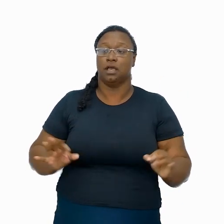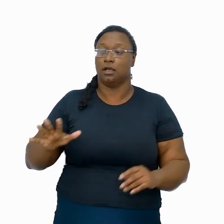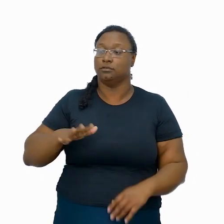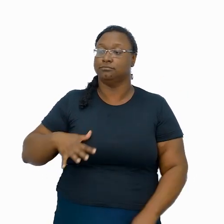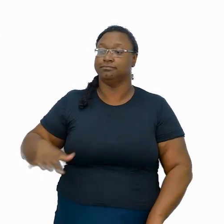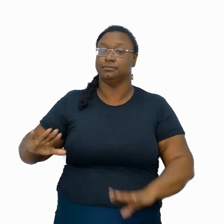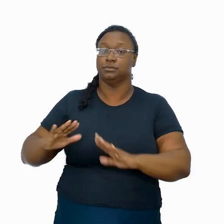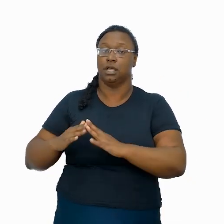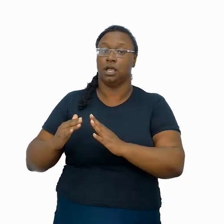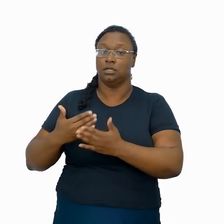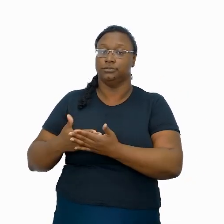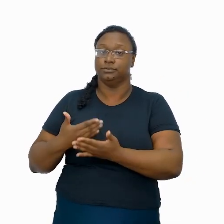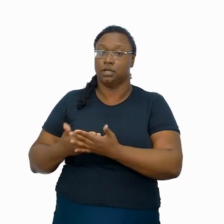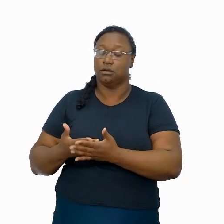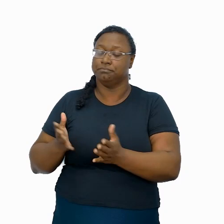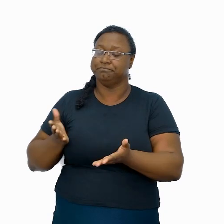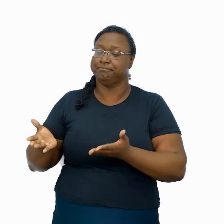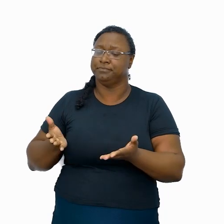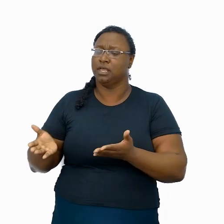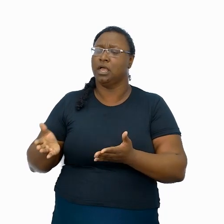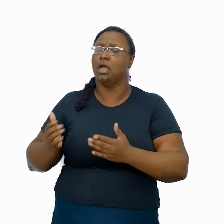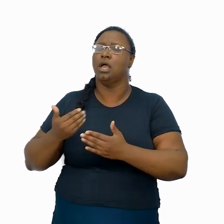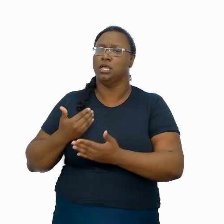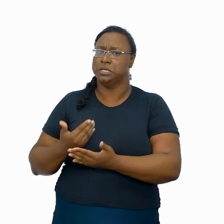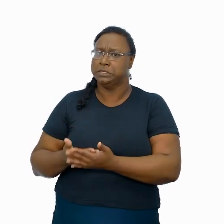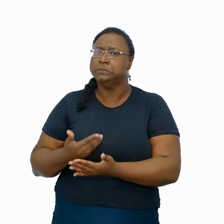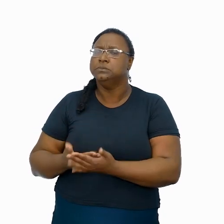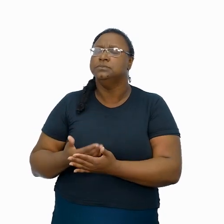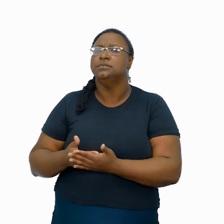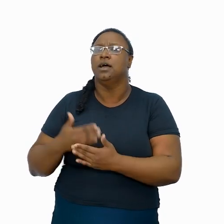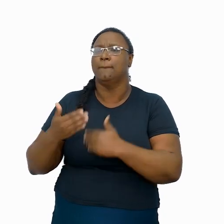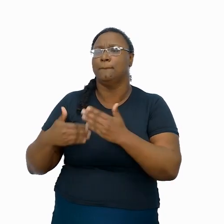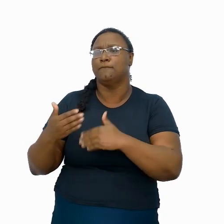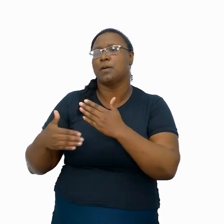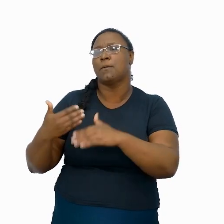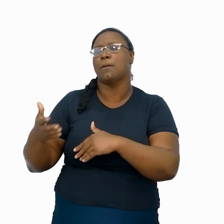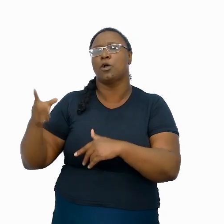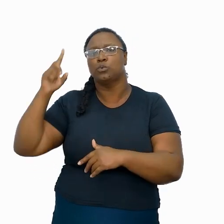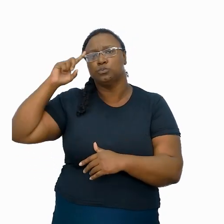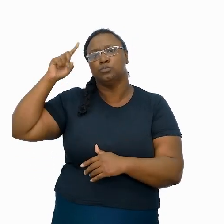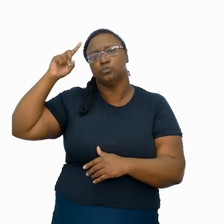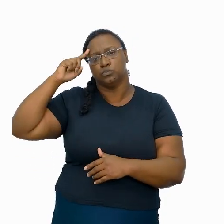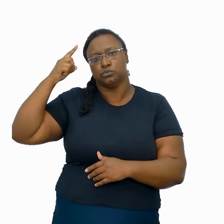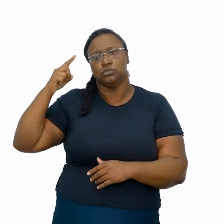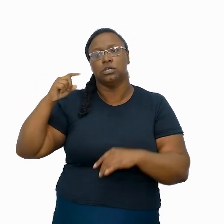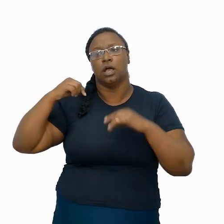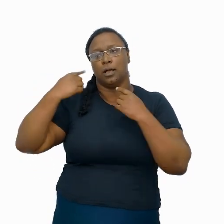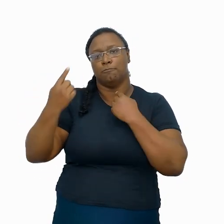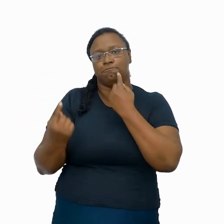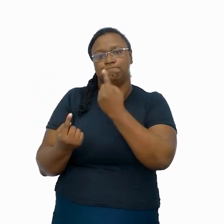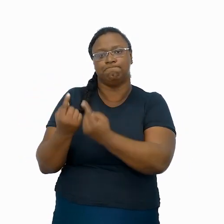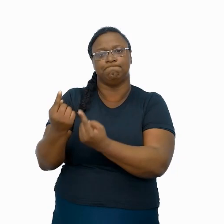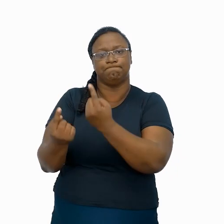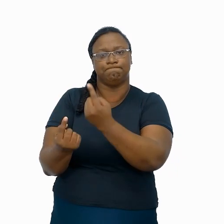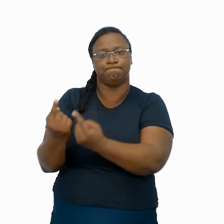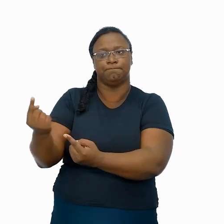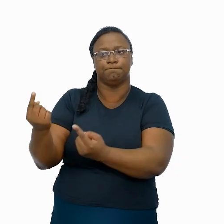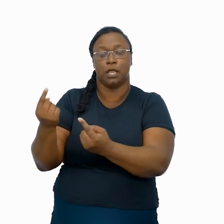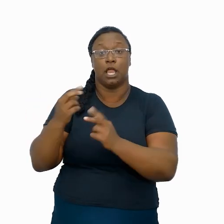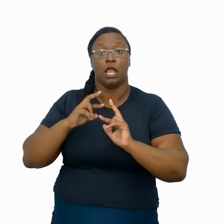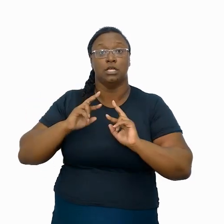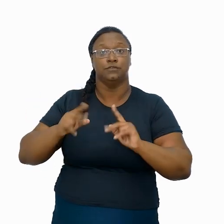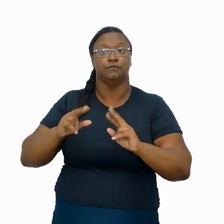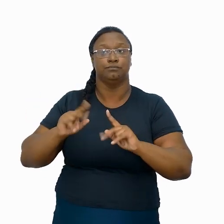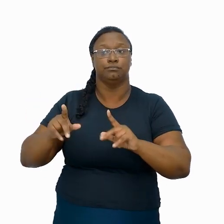aula e adaptar as atividades à realidade escolar, de maneira a privilegiar metodologias